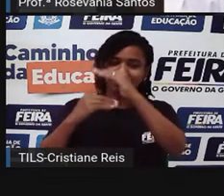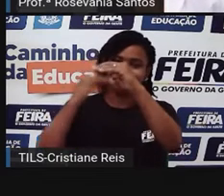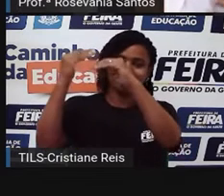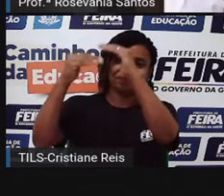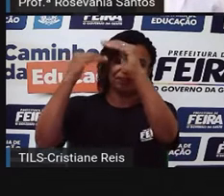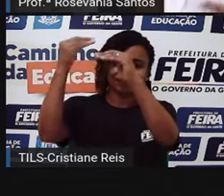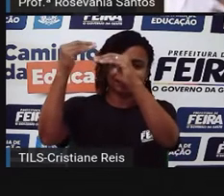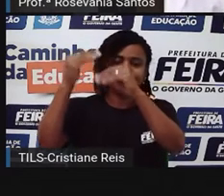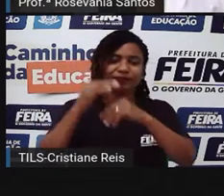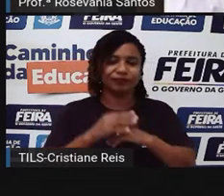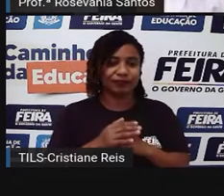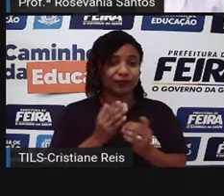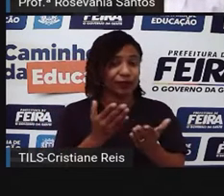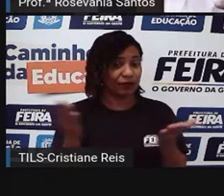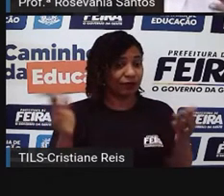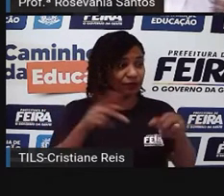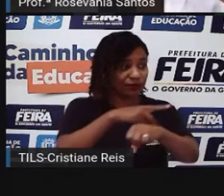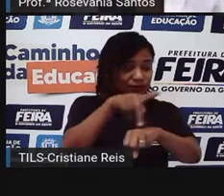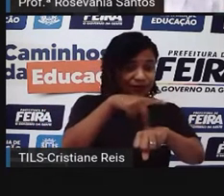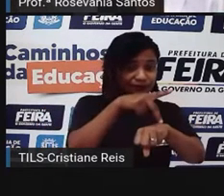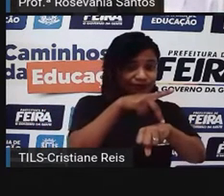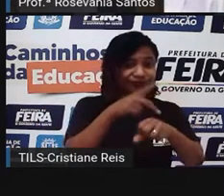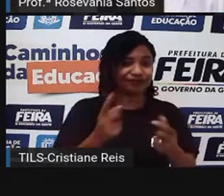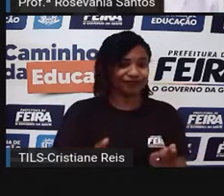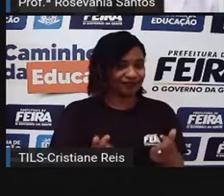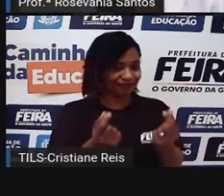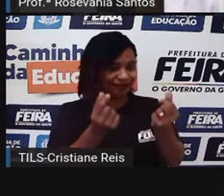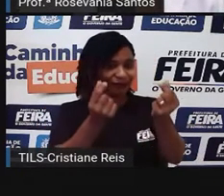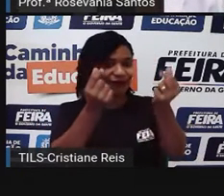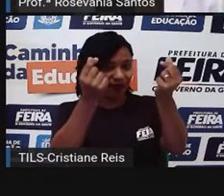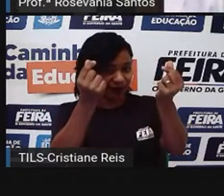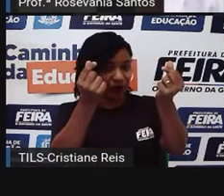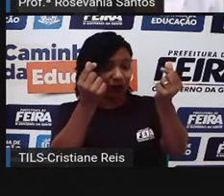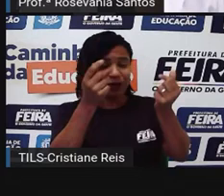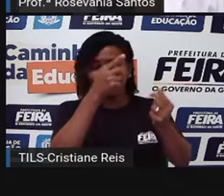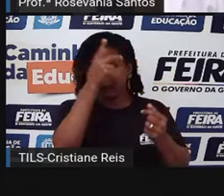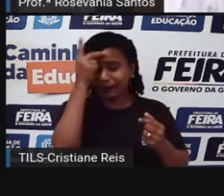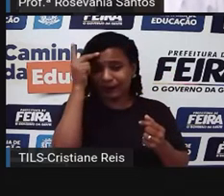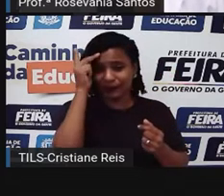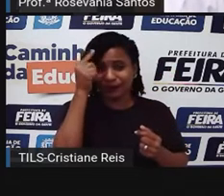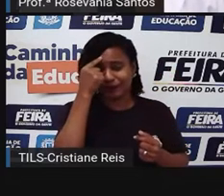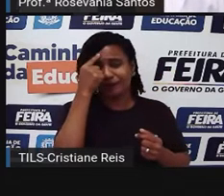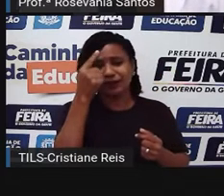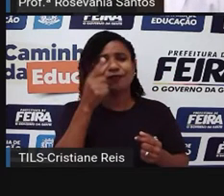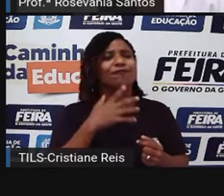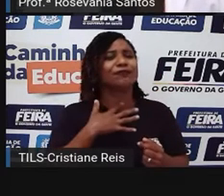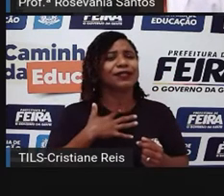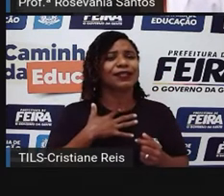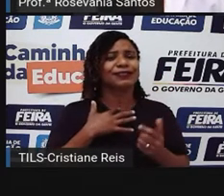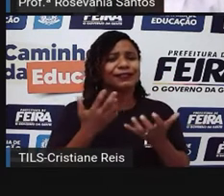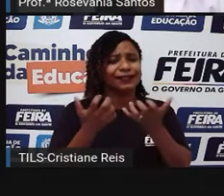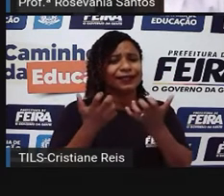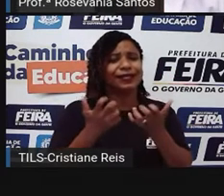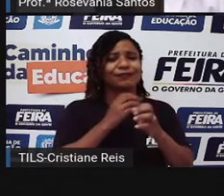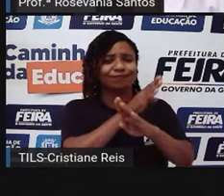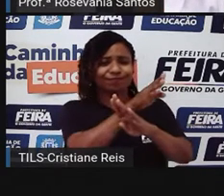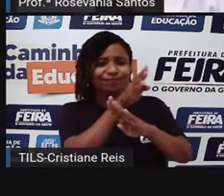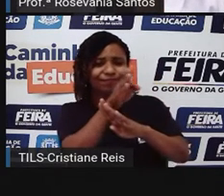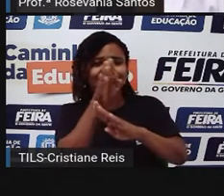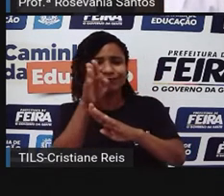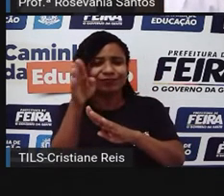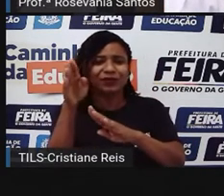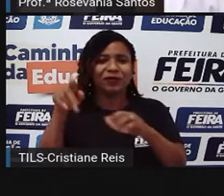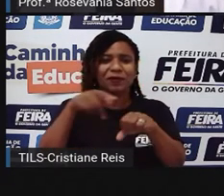comum. Você buscar essa oportunidade de desenvolver economicamente é sempre um dos